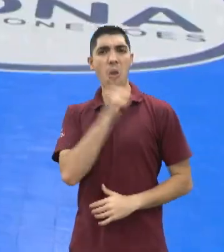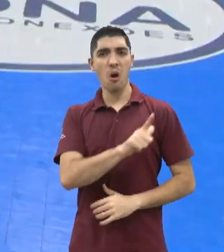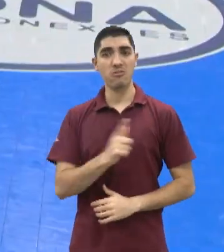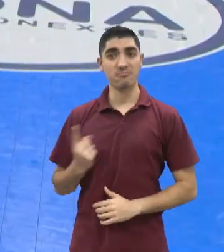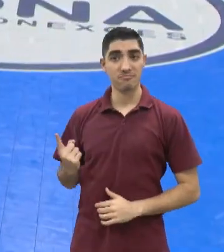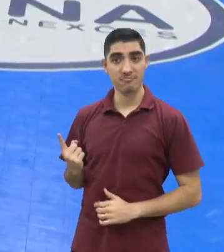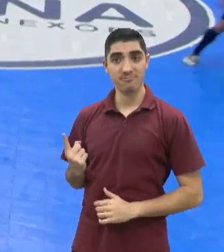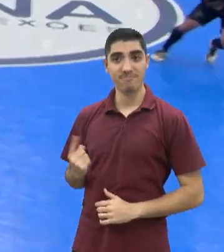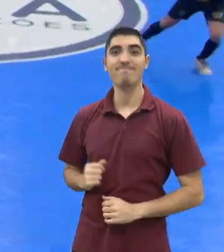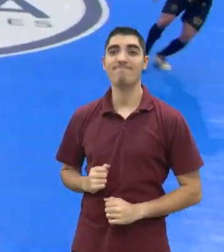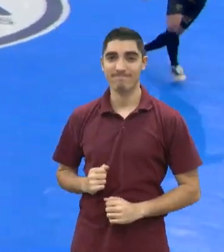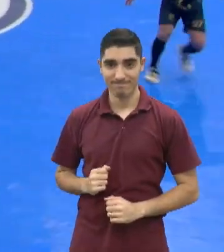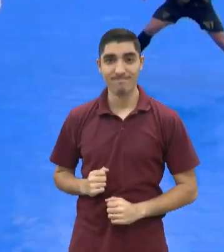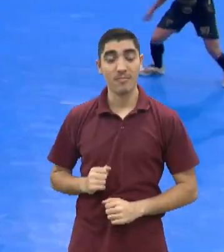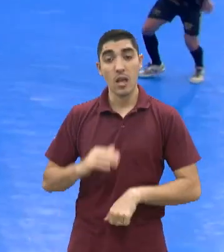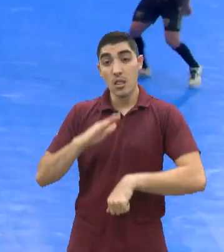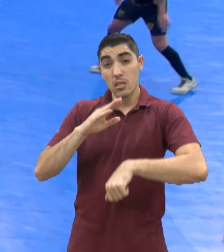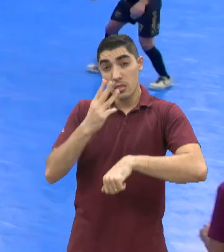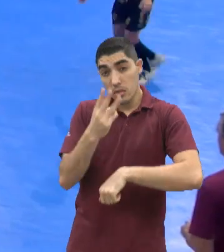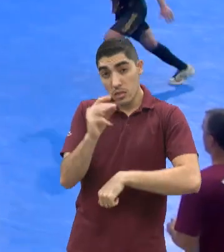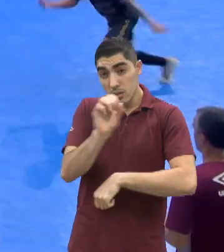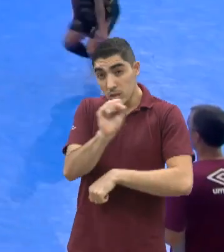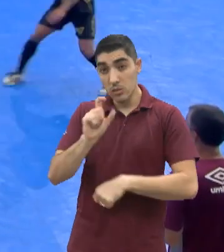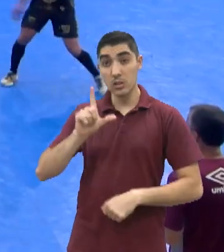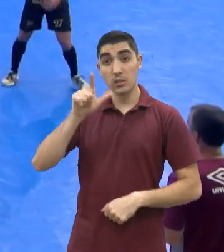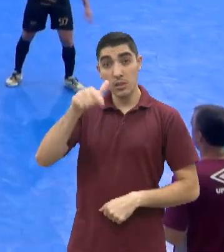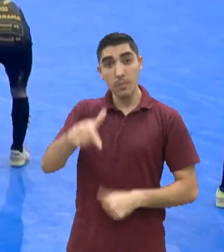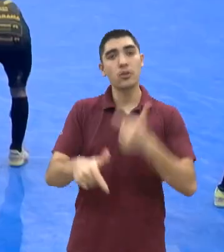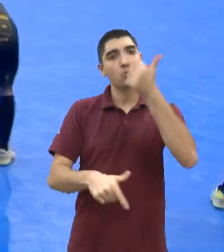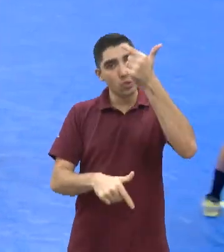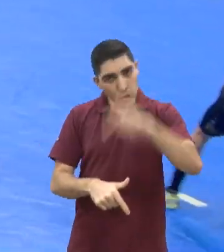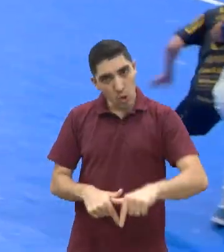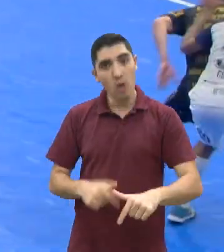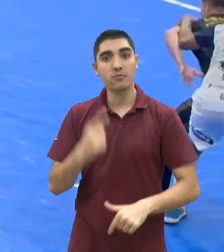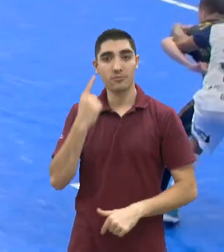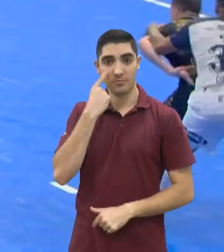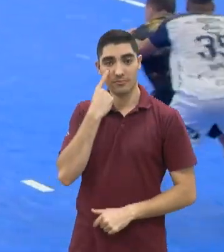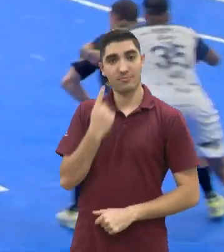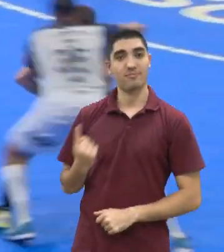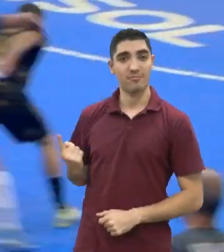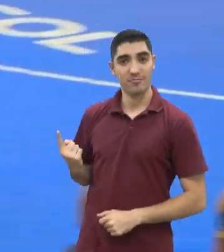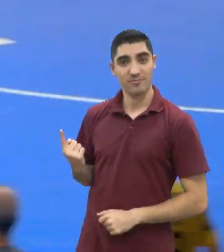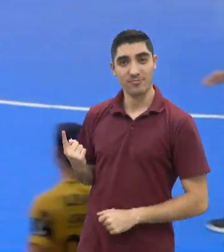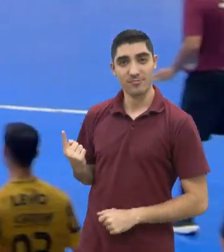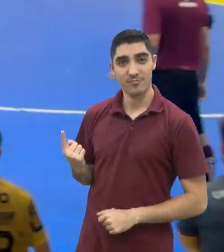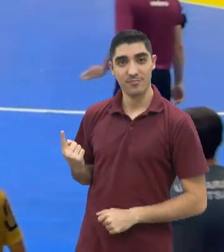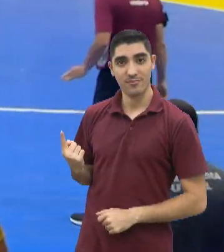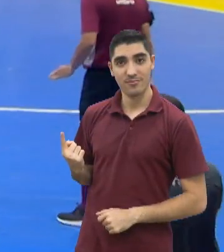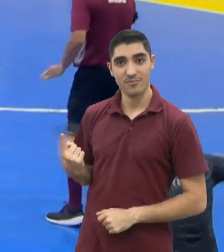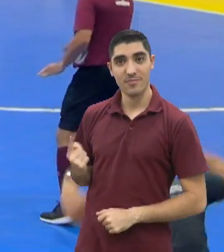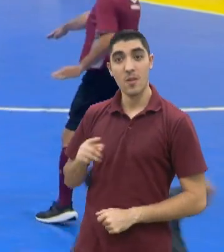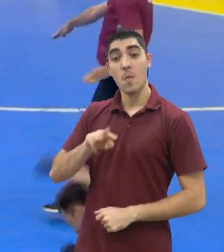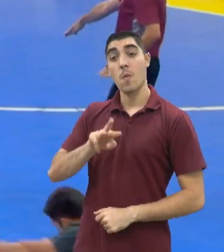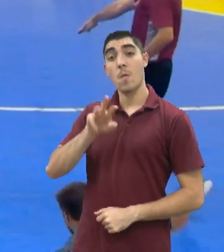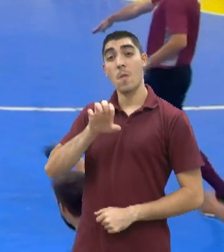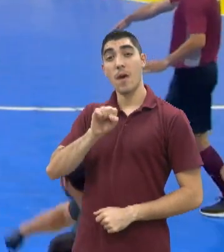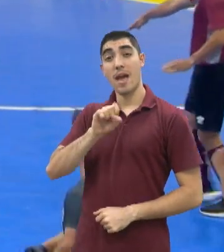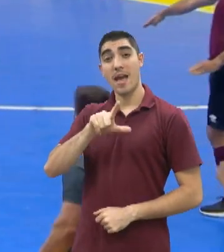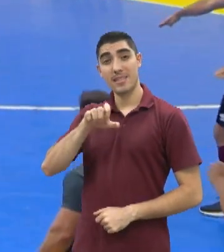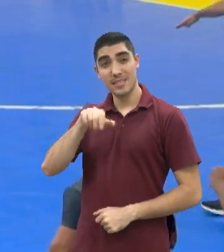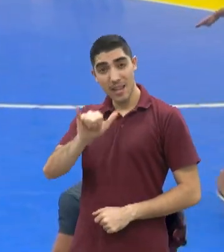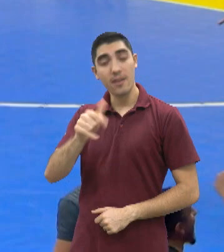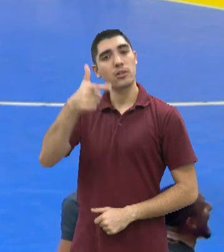defendeu. 30 segundos depois, o São José teve mais uma chance, dessa vez com Wesley no tiro livre, e mais